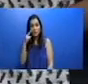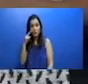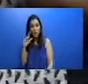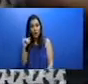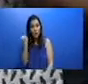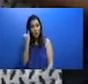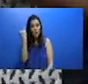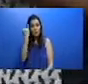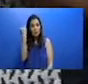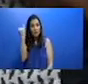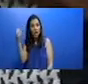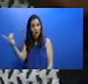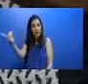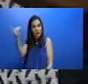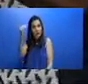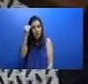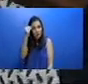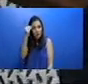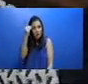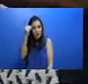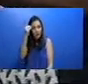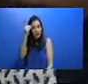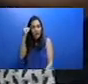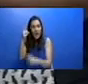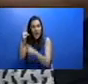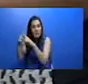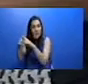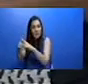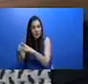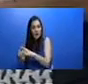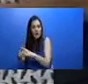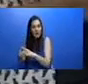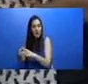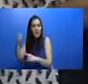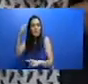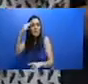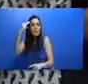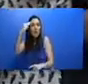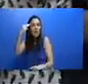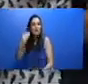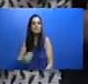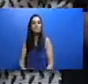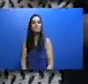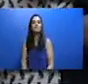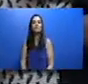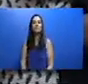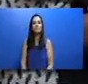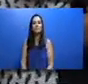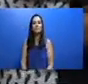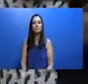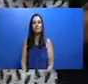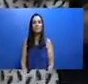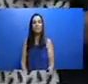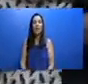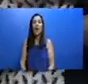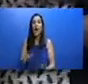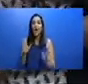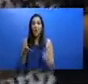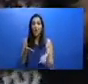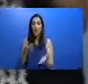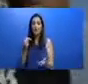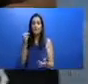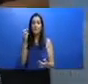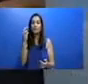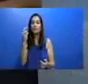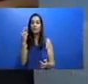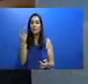importante decorar a tabuada? Estuda bastante até conseguir memorizar. Na página 232, nós